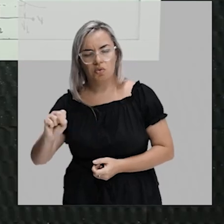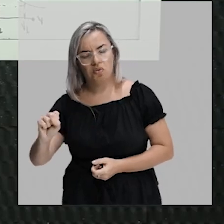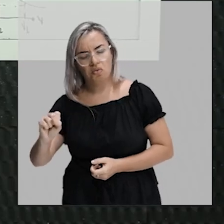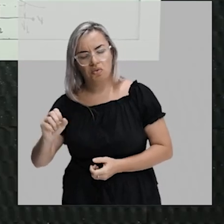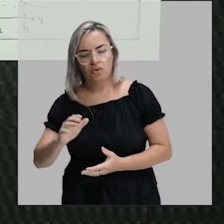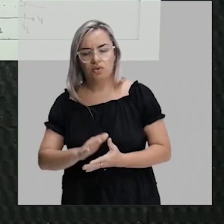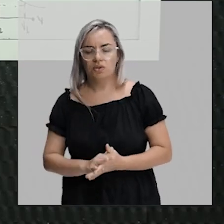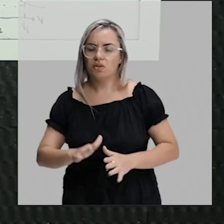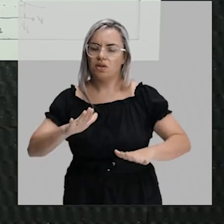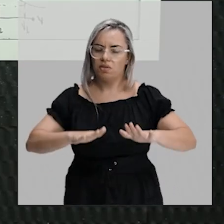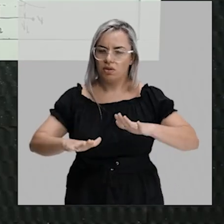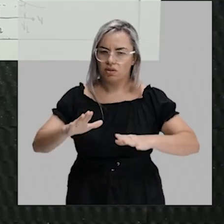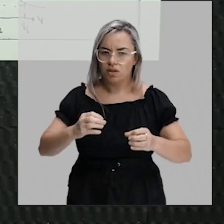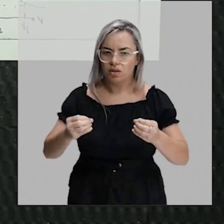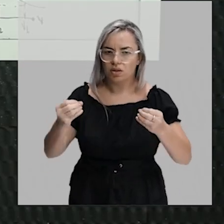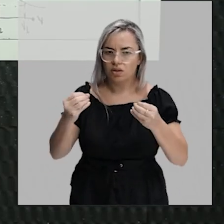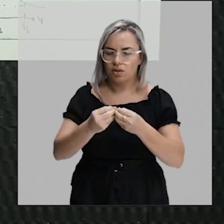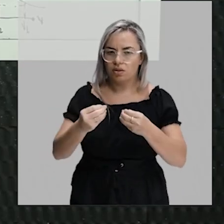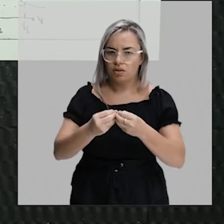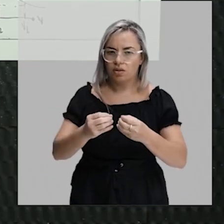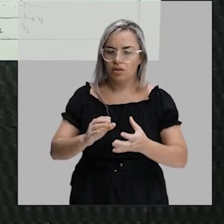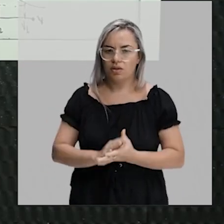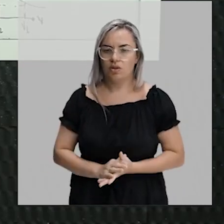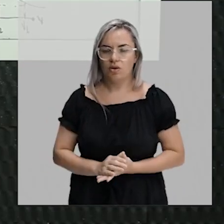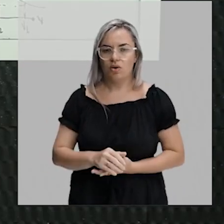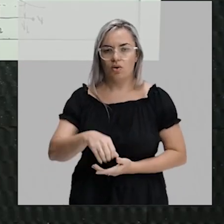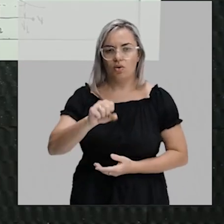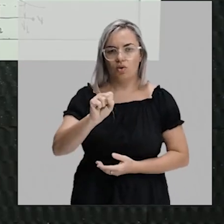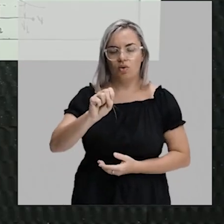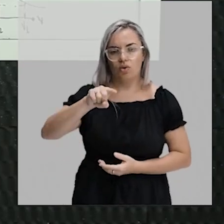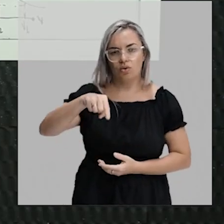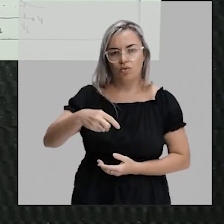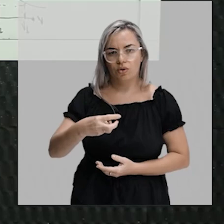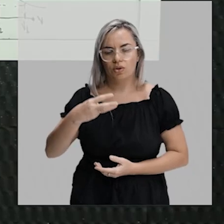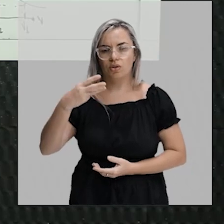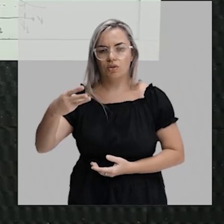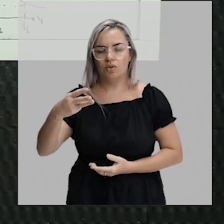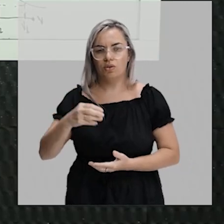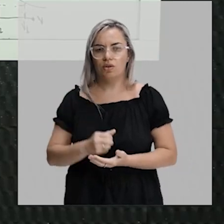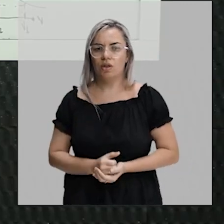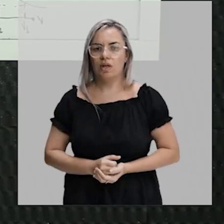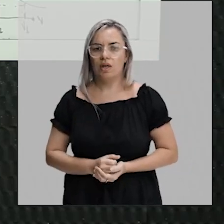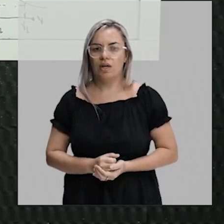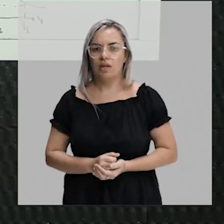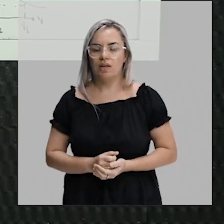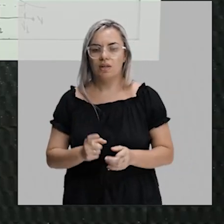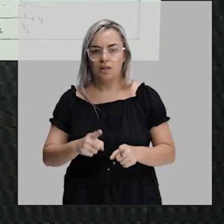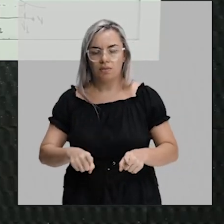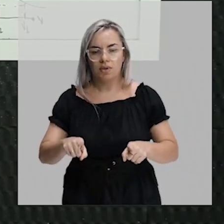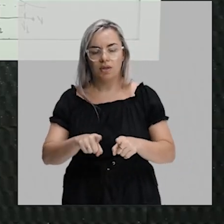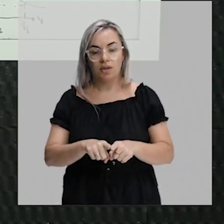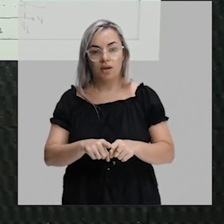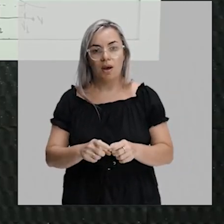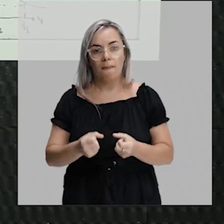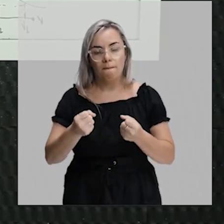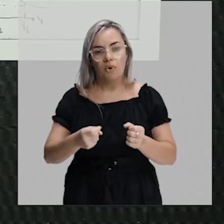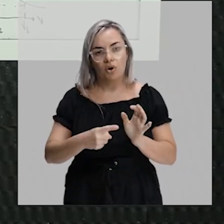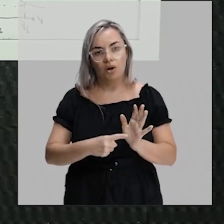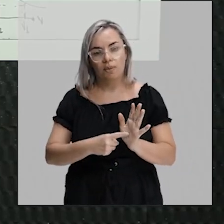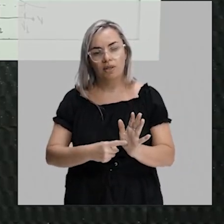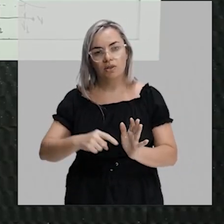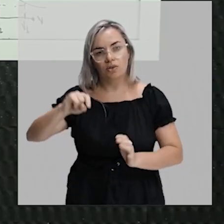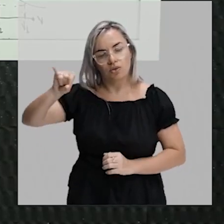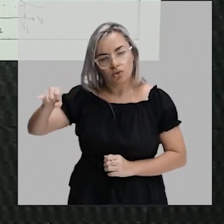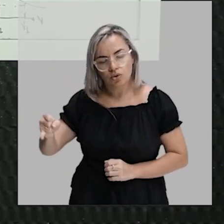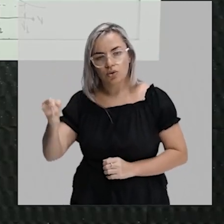depender da aproximação. Ou é 8,3, né? Aí vai vir Joule por outras coisas lá, tá certo? Ele vai